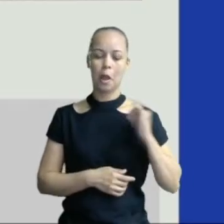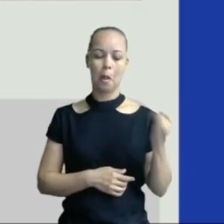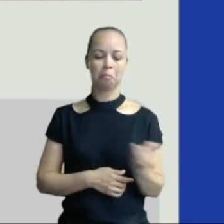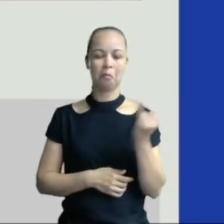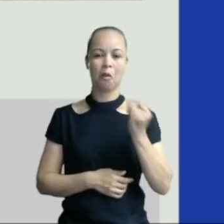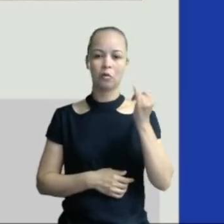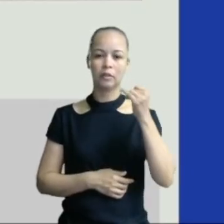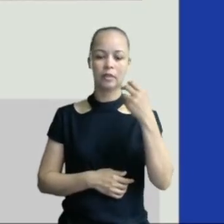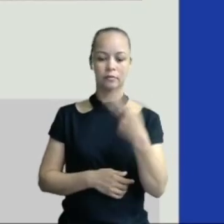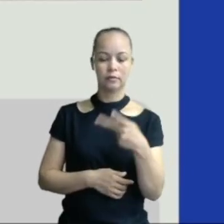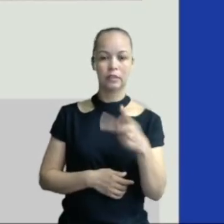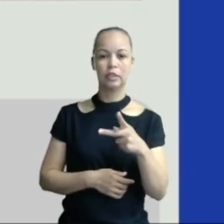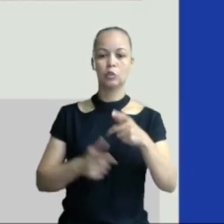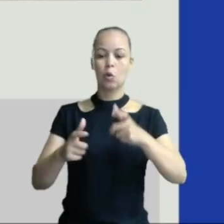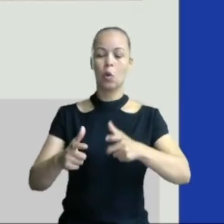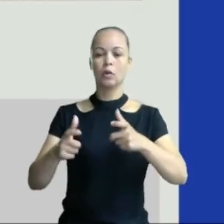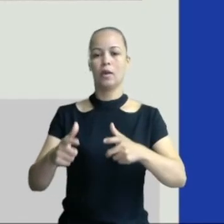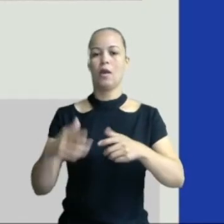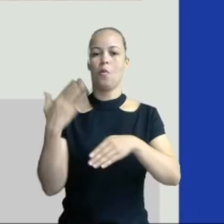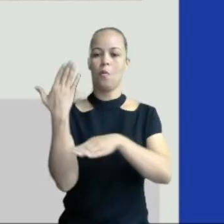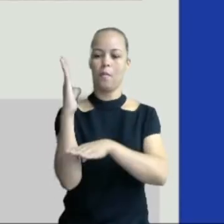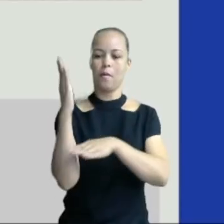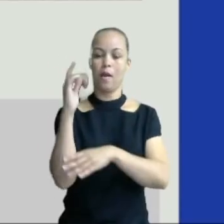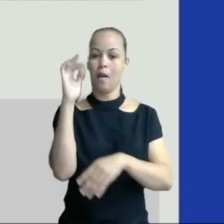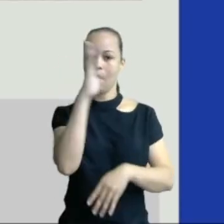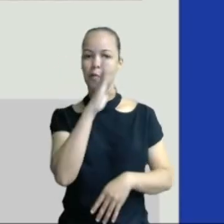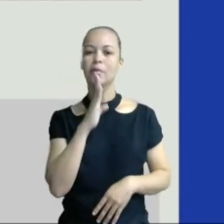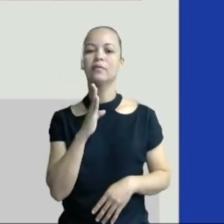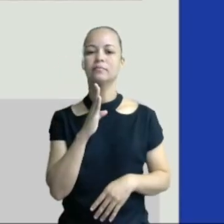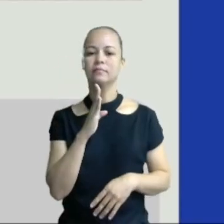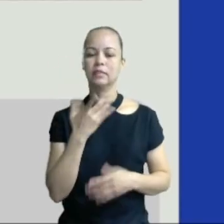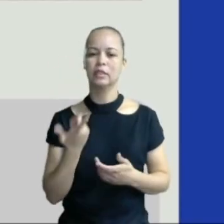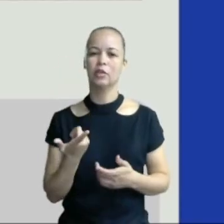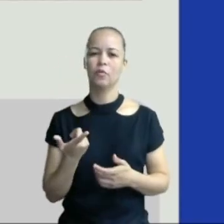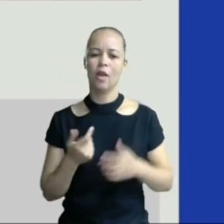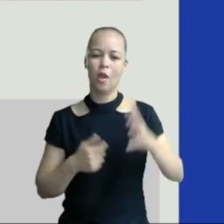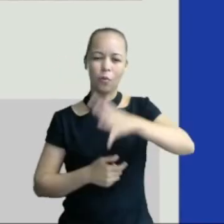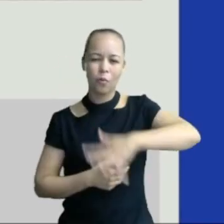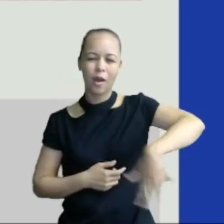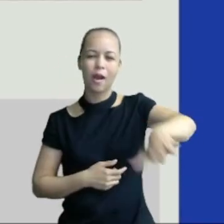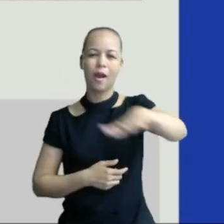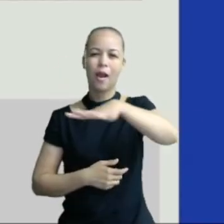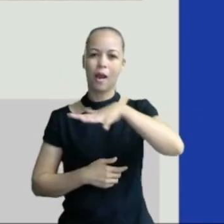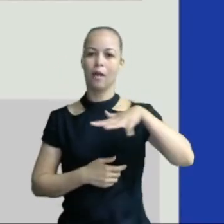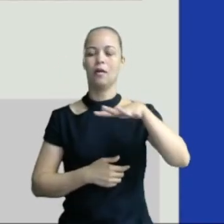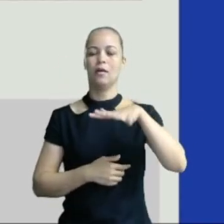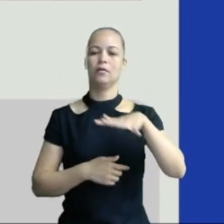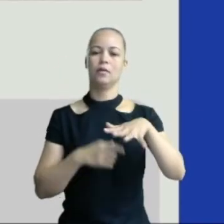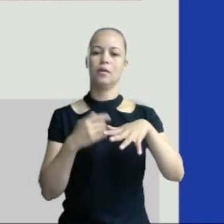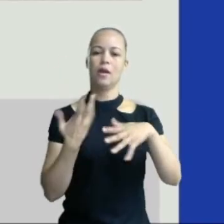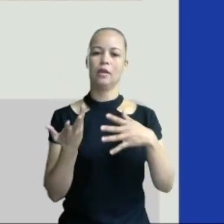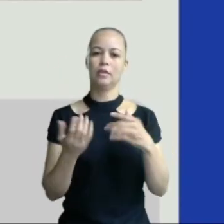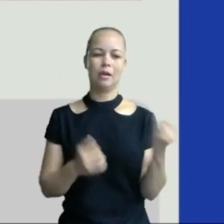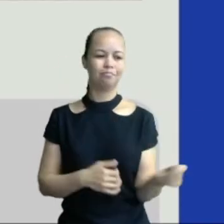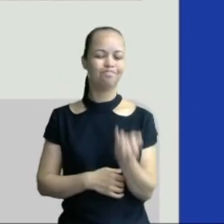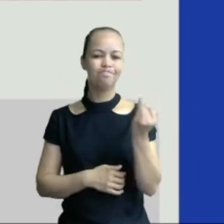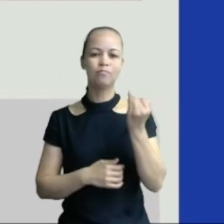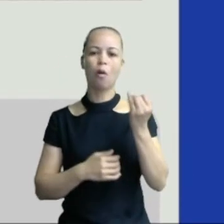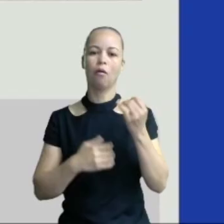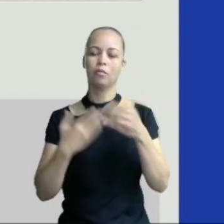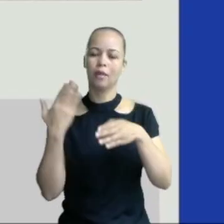gente, é uma área que tinha uma riqueza enorme de pau-brasil. Em 11 de março